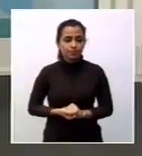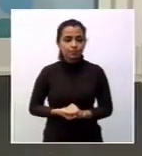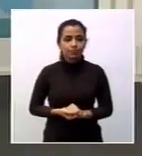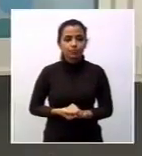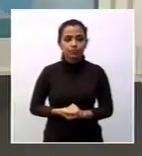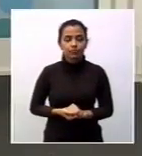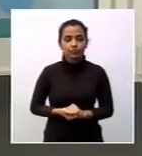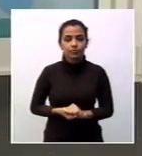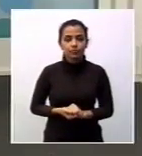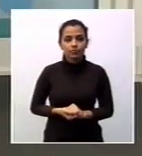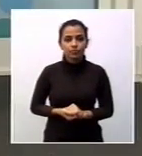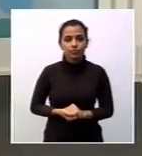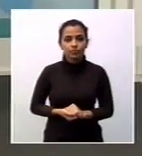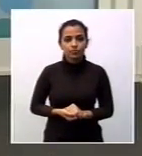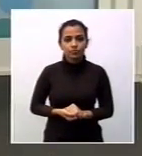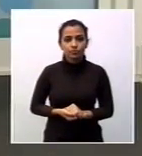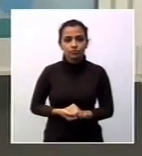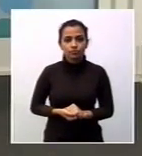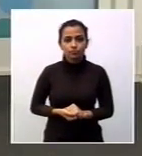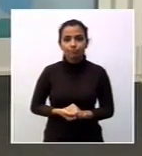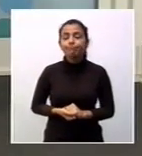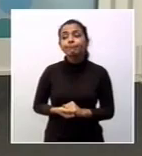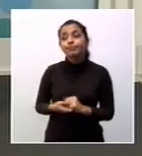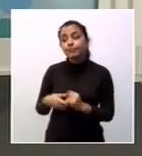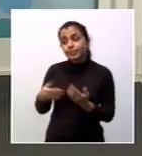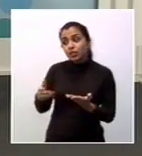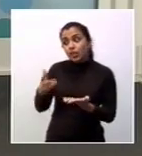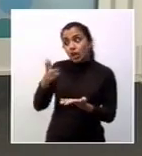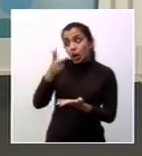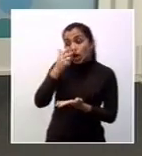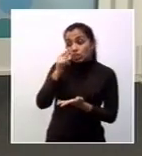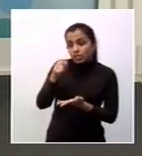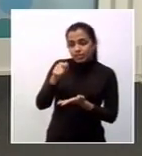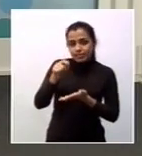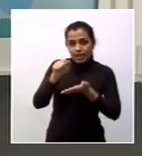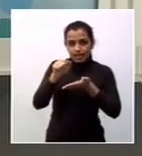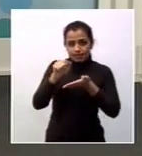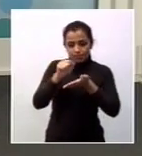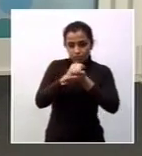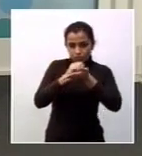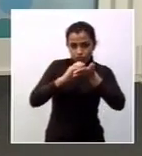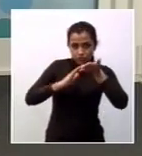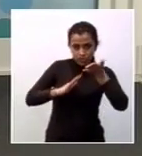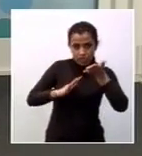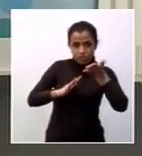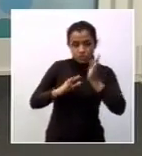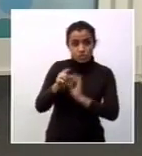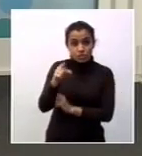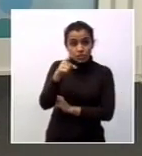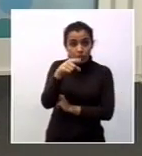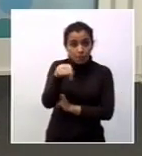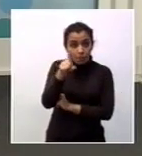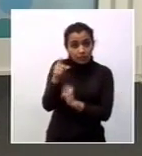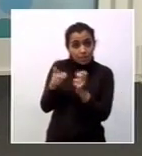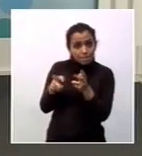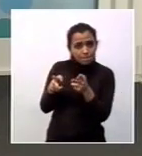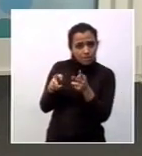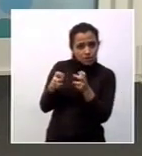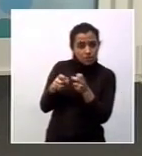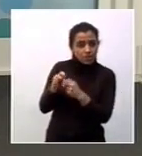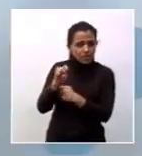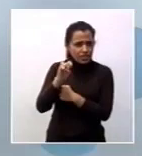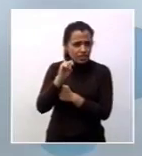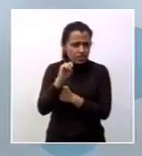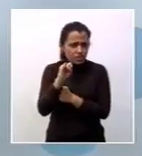Eu acho que é assim, essa atividade foi para que vocês vejam que se um